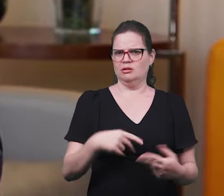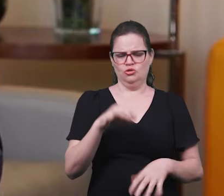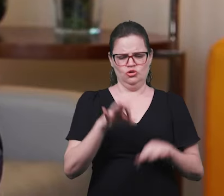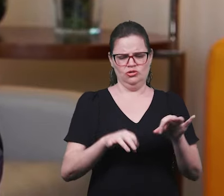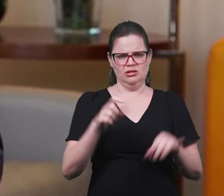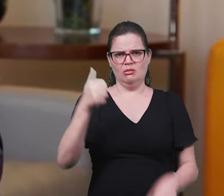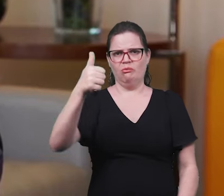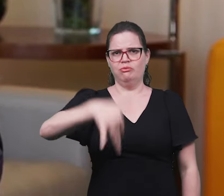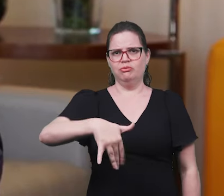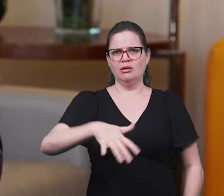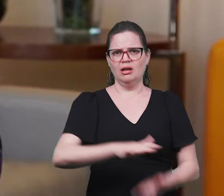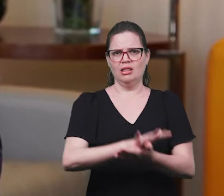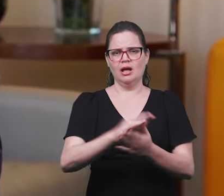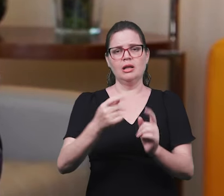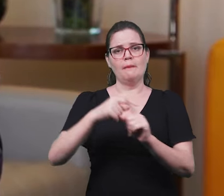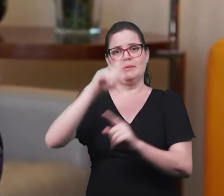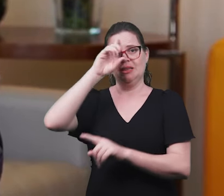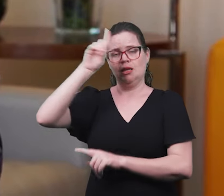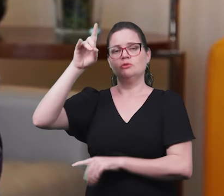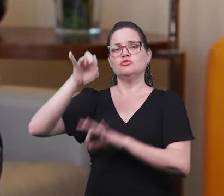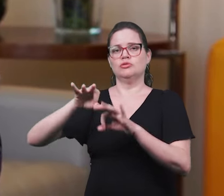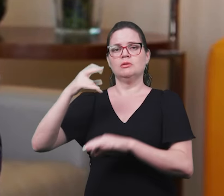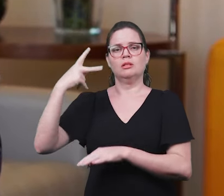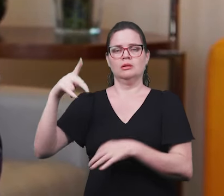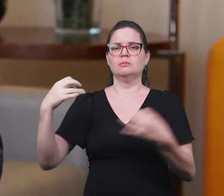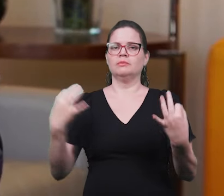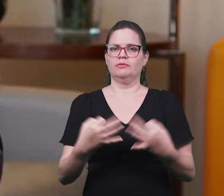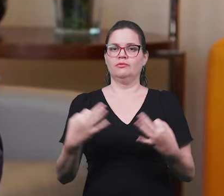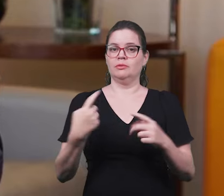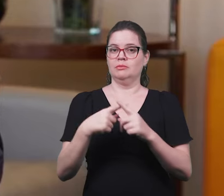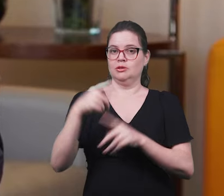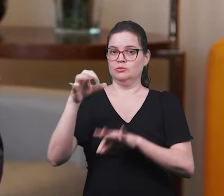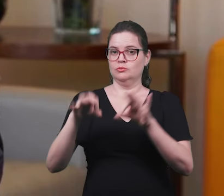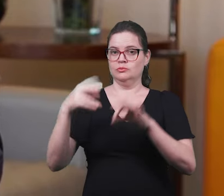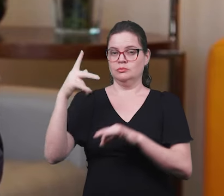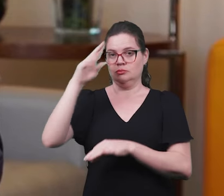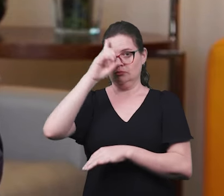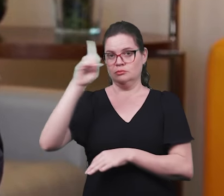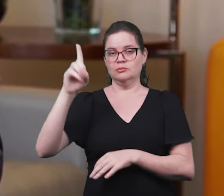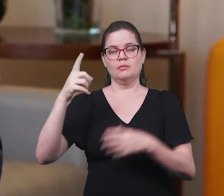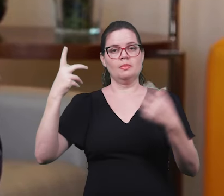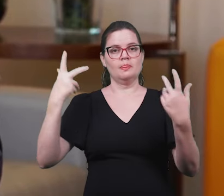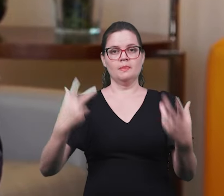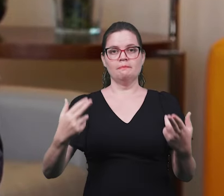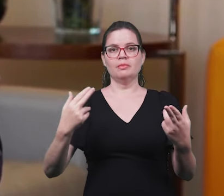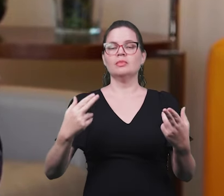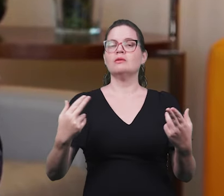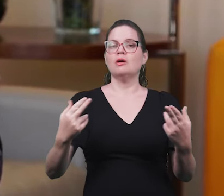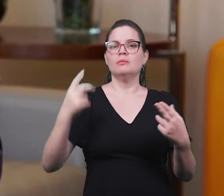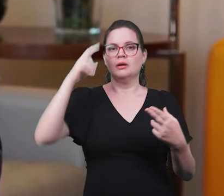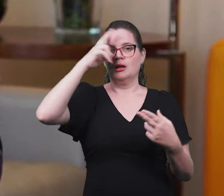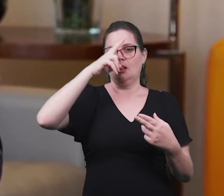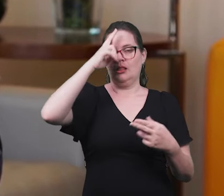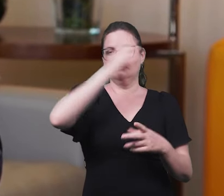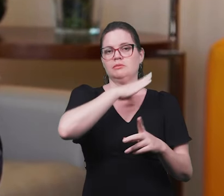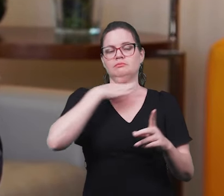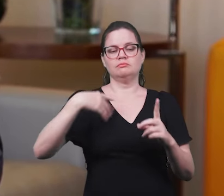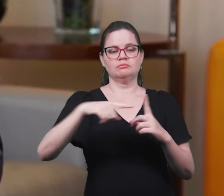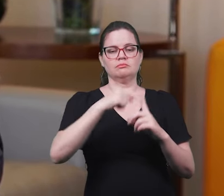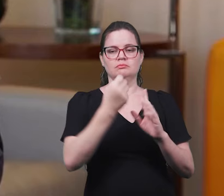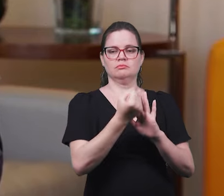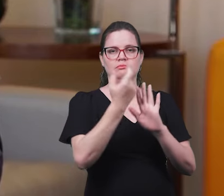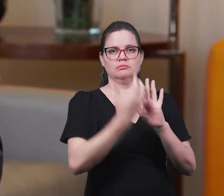de imundície, né? Mas a justiça de Deus, porque a justiça de Deus passa exatamente pelo sacrifício do seu